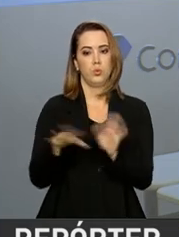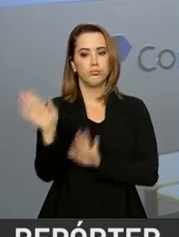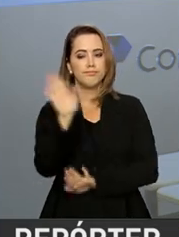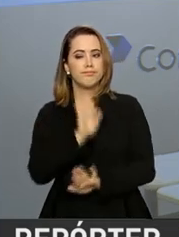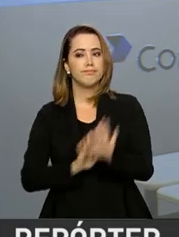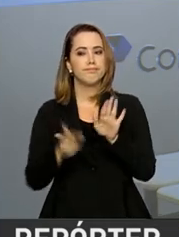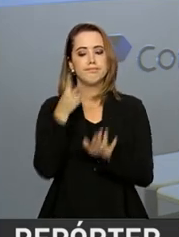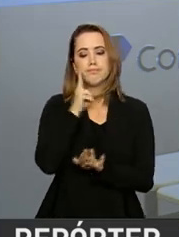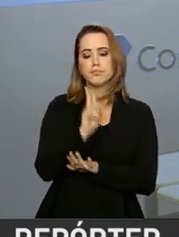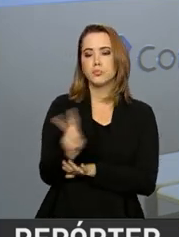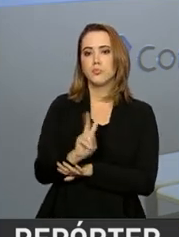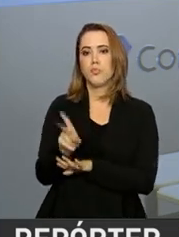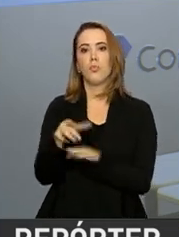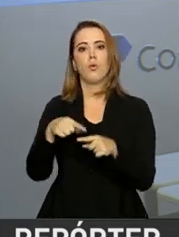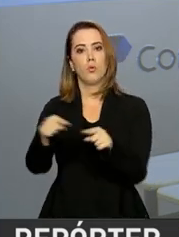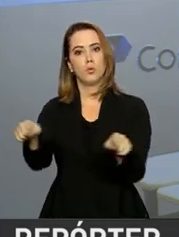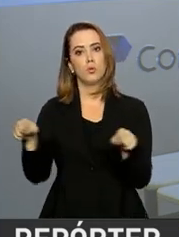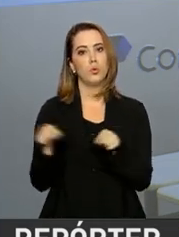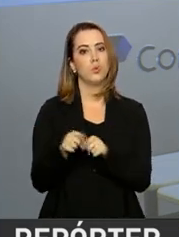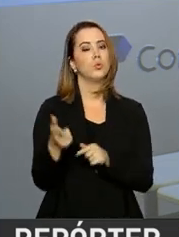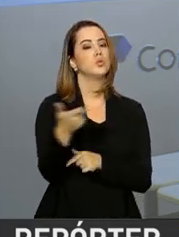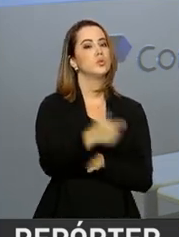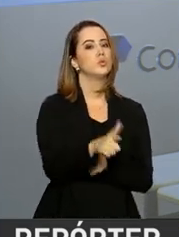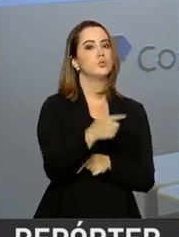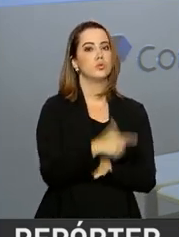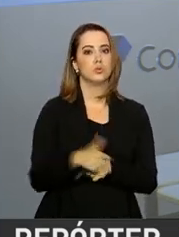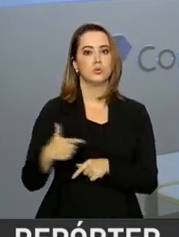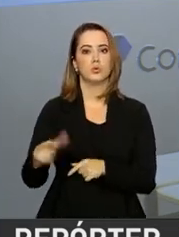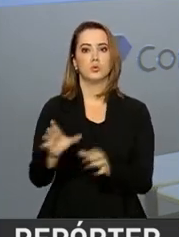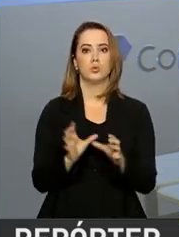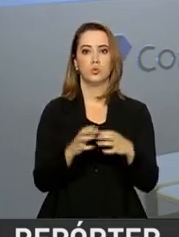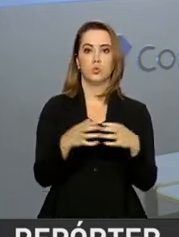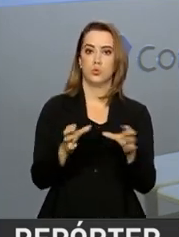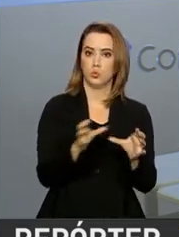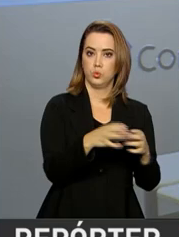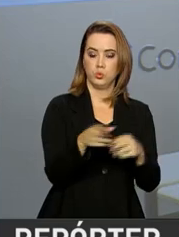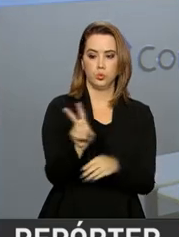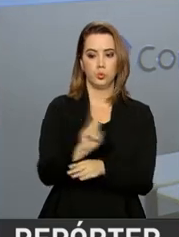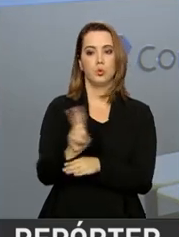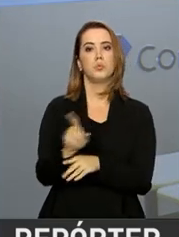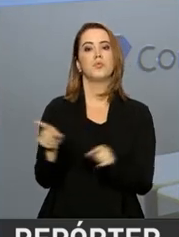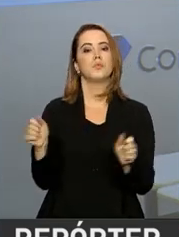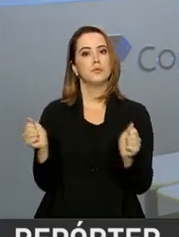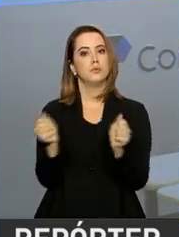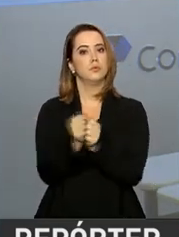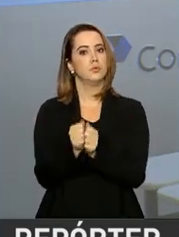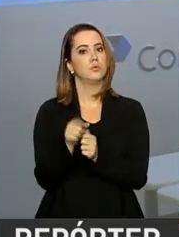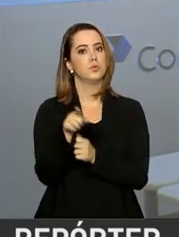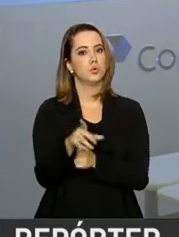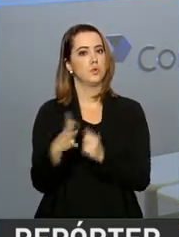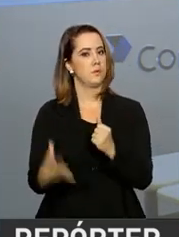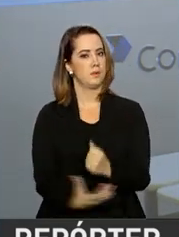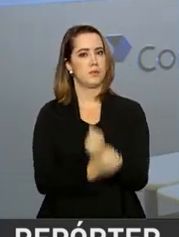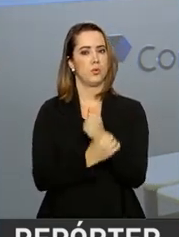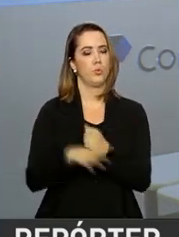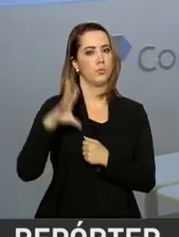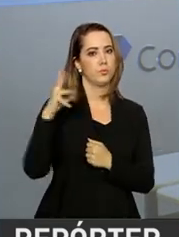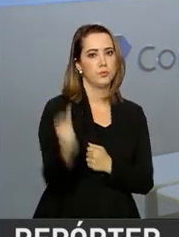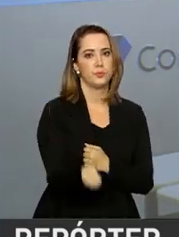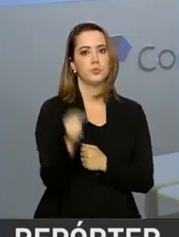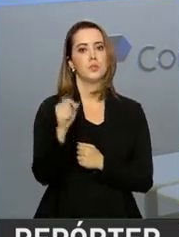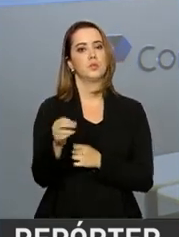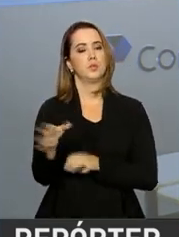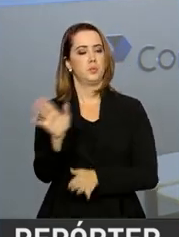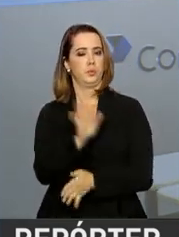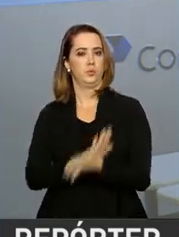esses outros órgãos e interagindo com o correio ao longo da cadeia para que nós tenhamos segurança total para que todos os